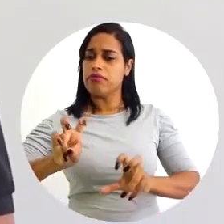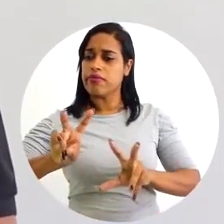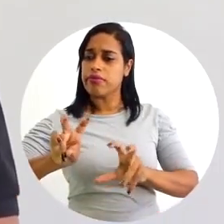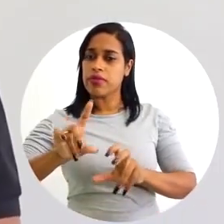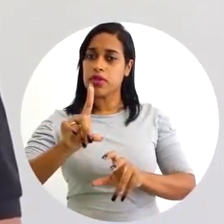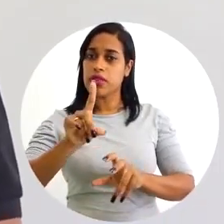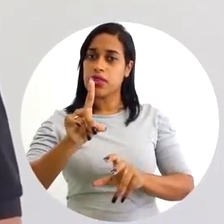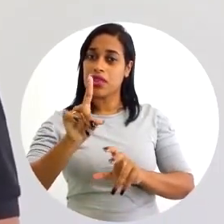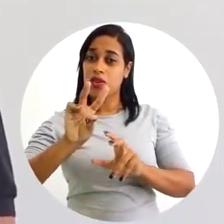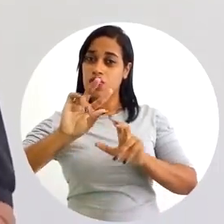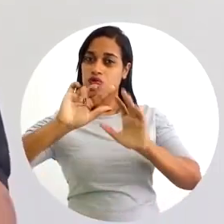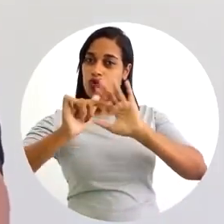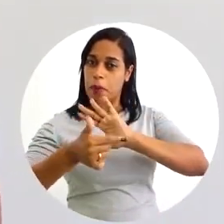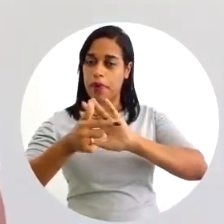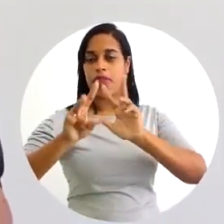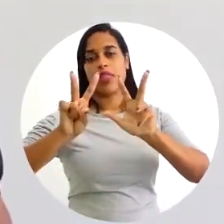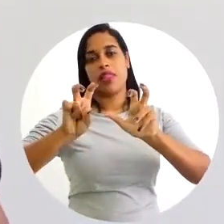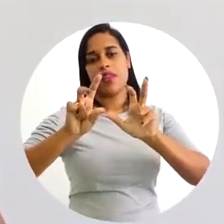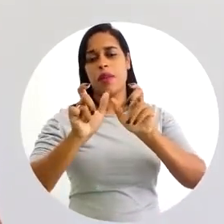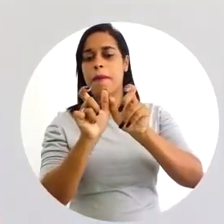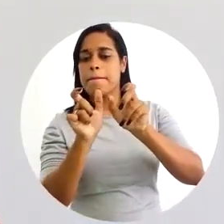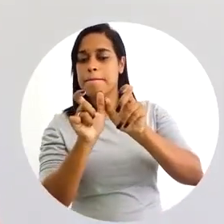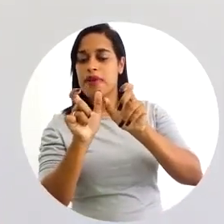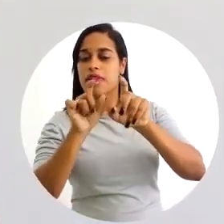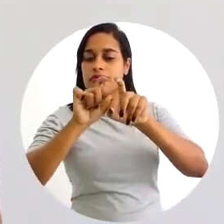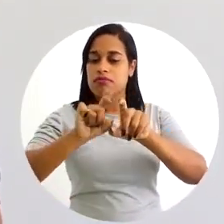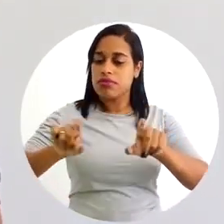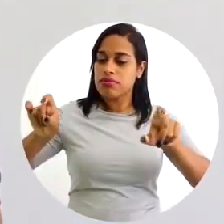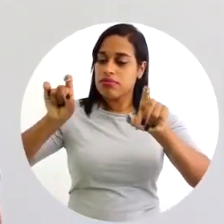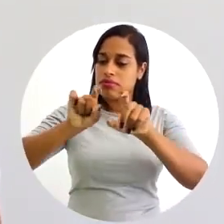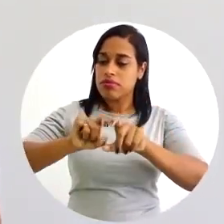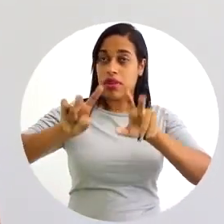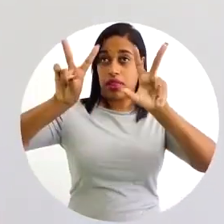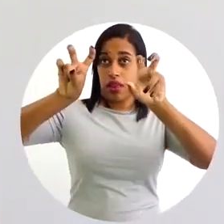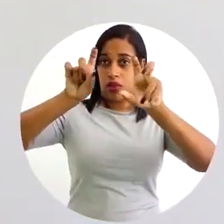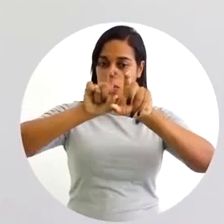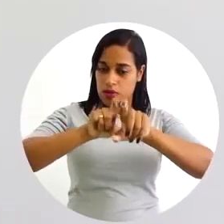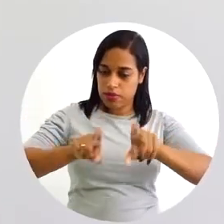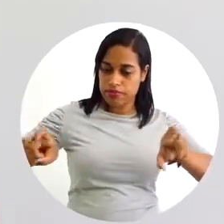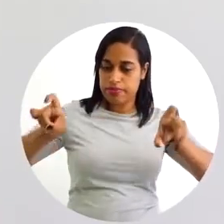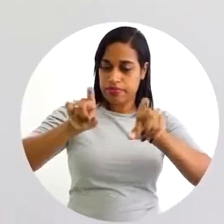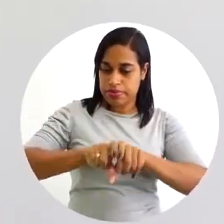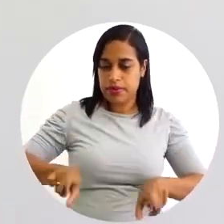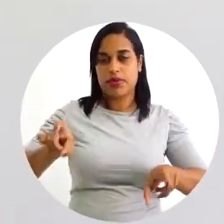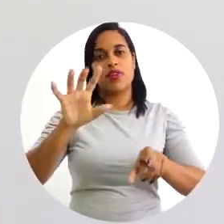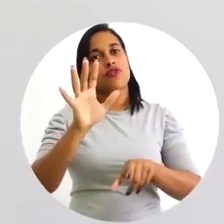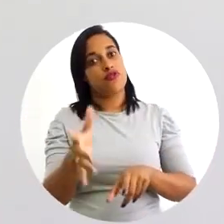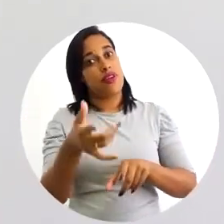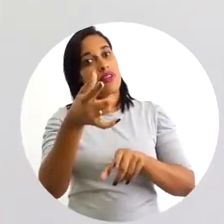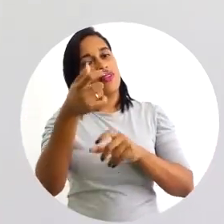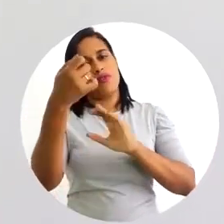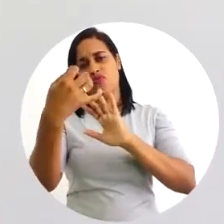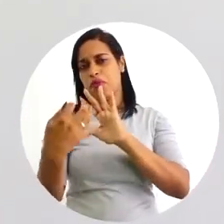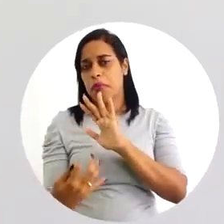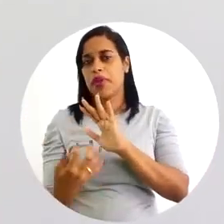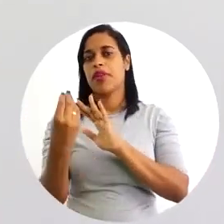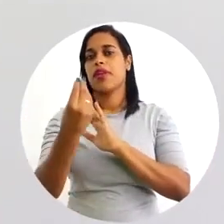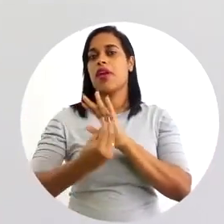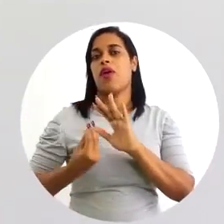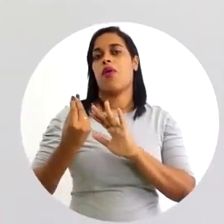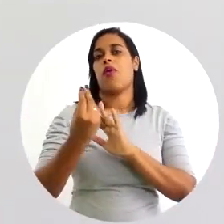subtítulos que tem nesse texto. São aquelas palavras menores, uns subtítulos. Já vai te dar um